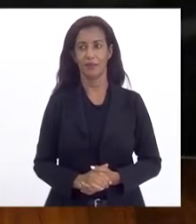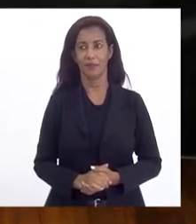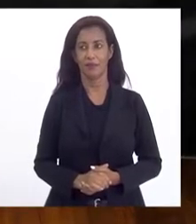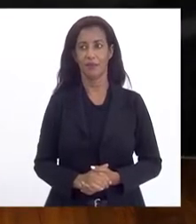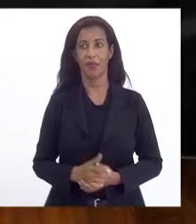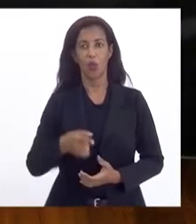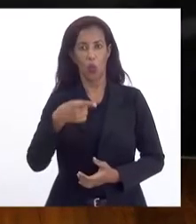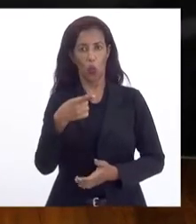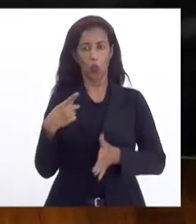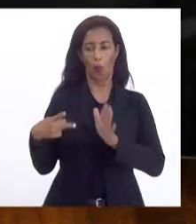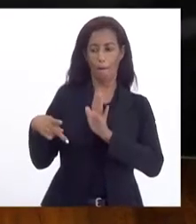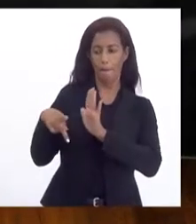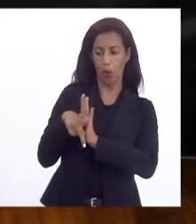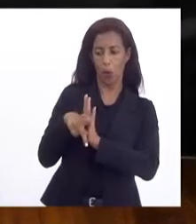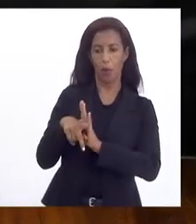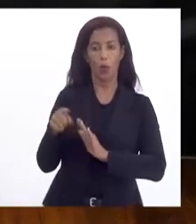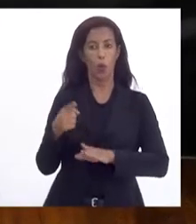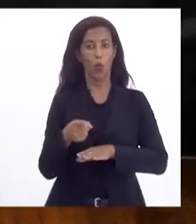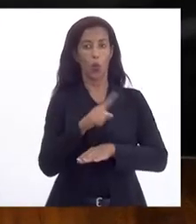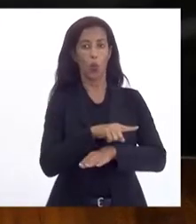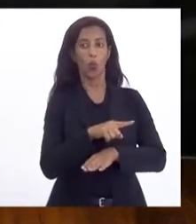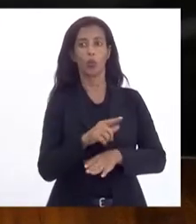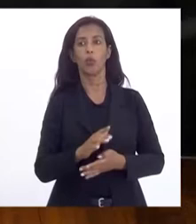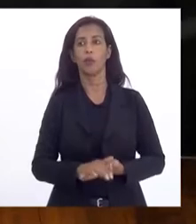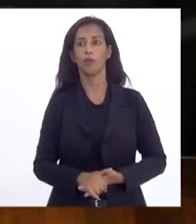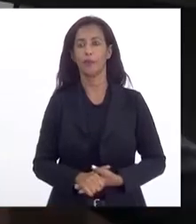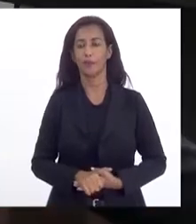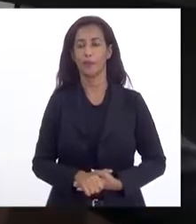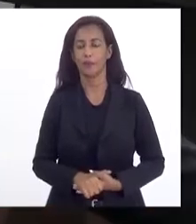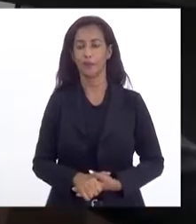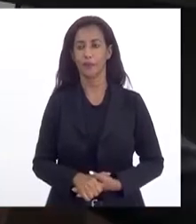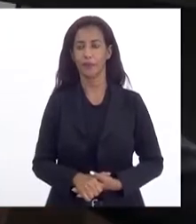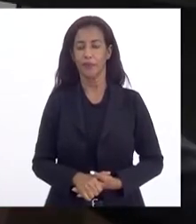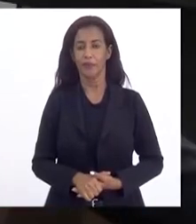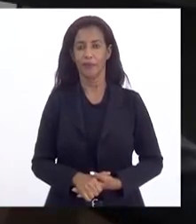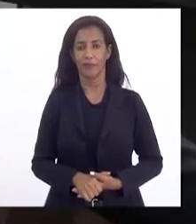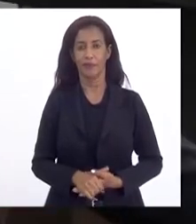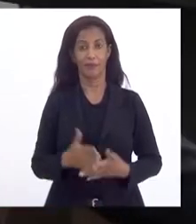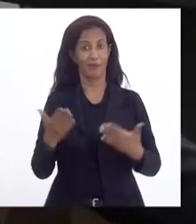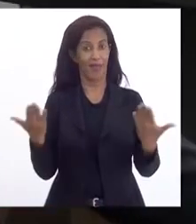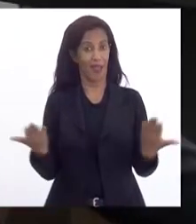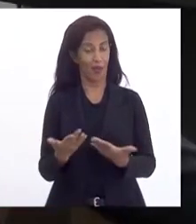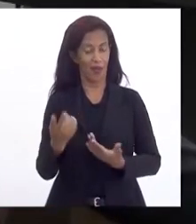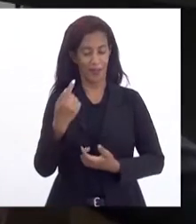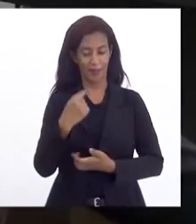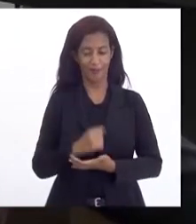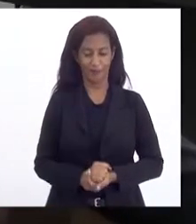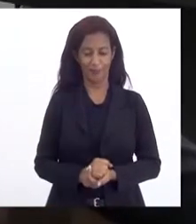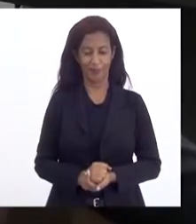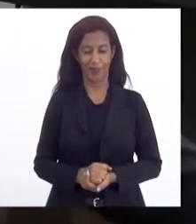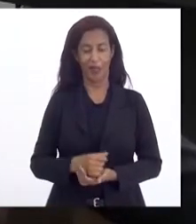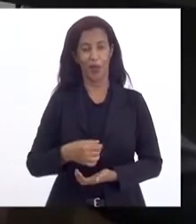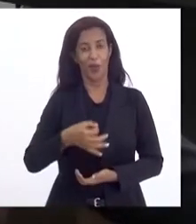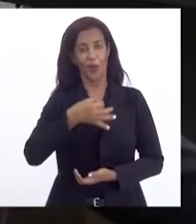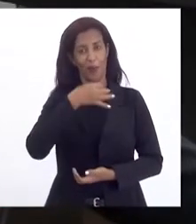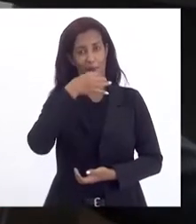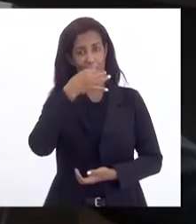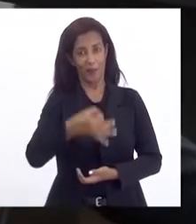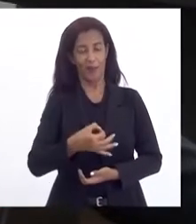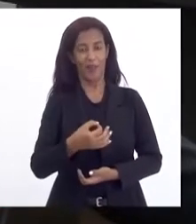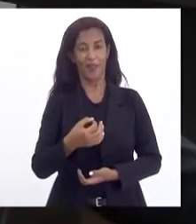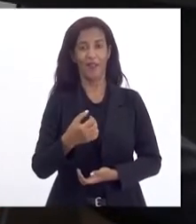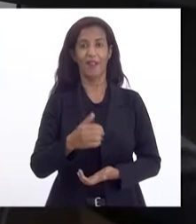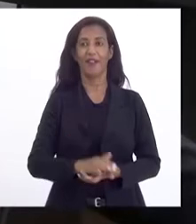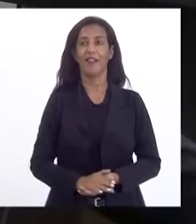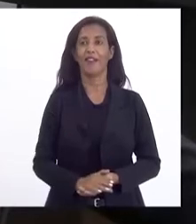já é tombado, o outro não. Agora eu queria levantar, viu, Carlos Mica? Eu queria levantar uma hipótese que não foi pensada.